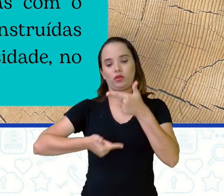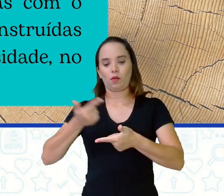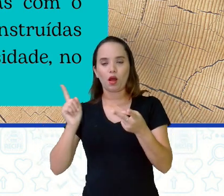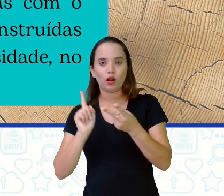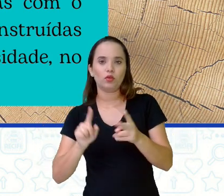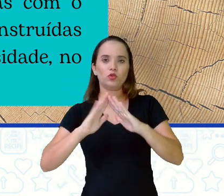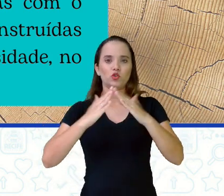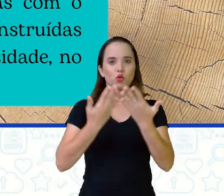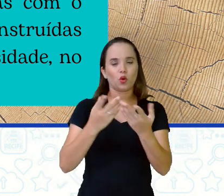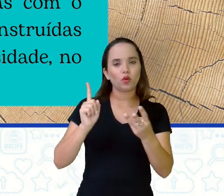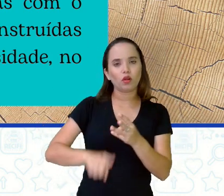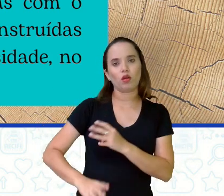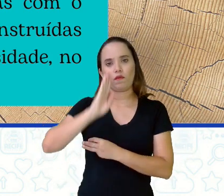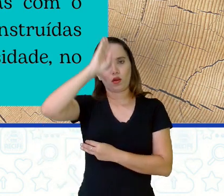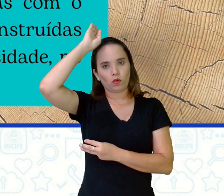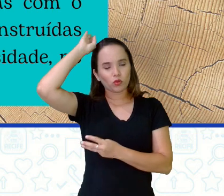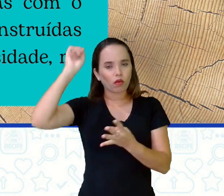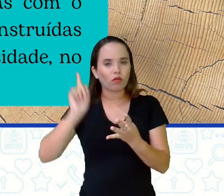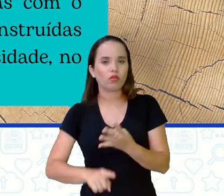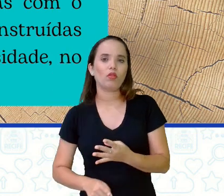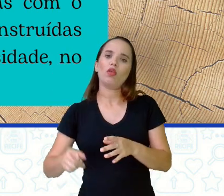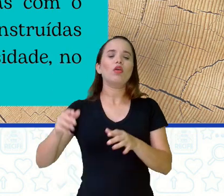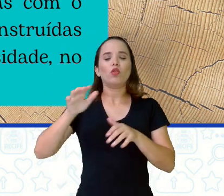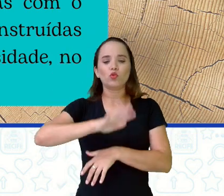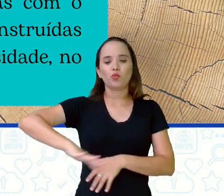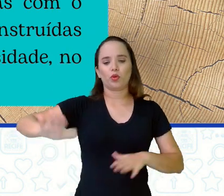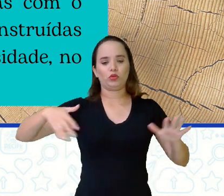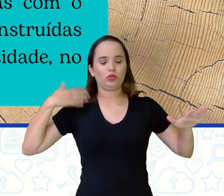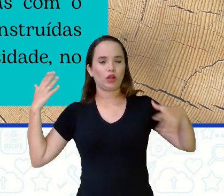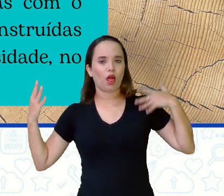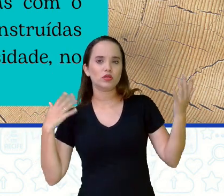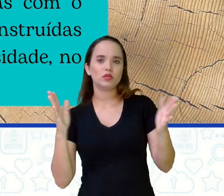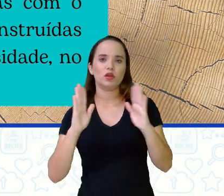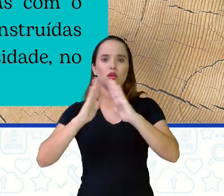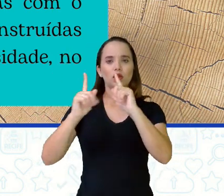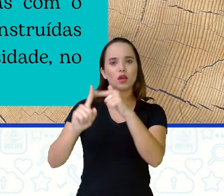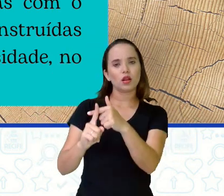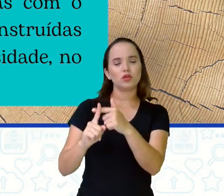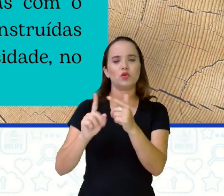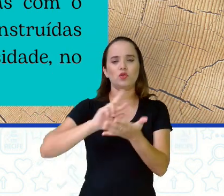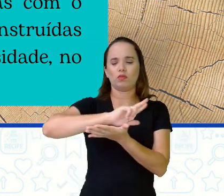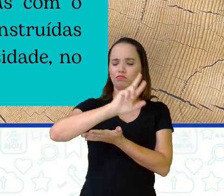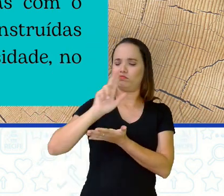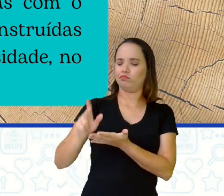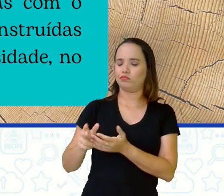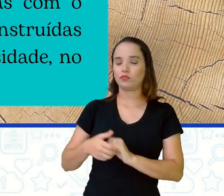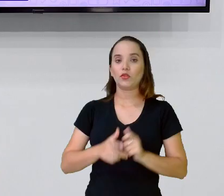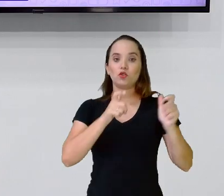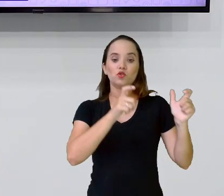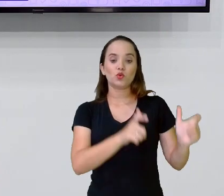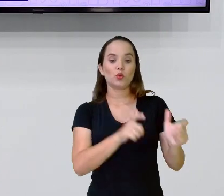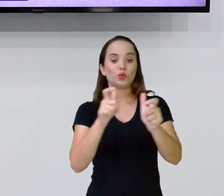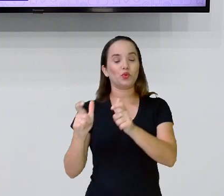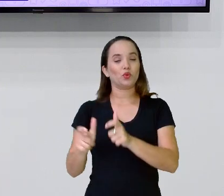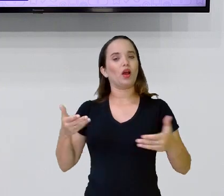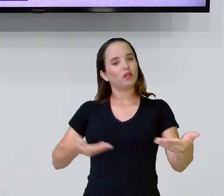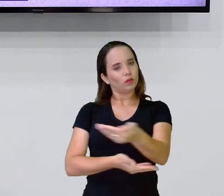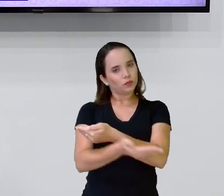escola, na universidade, no lazer, na igreja, etc. Então, são os lugares de